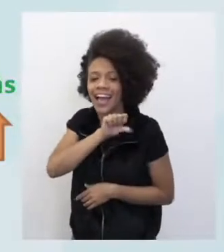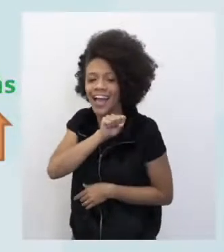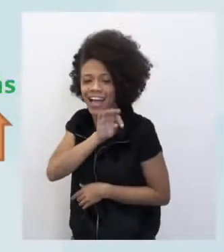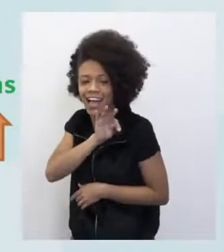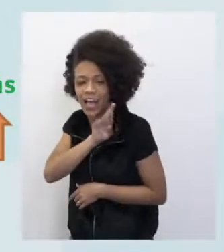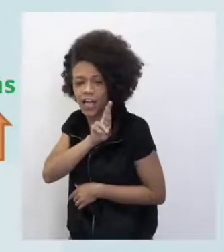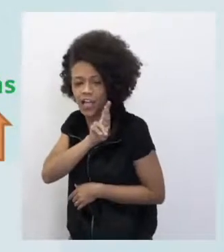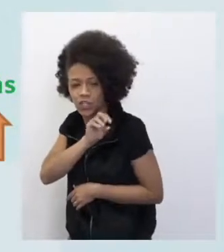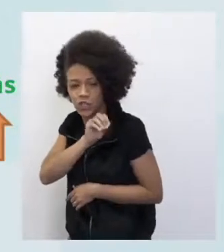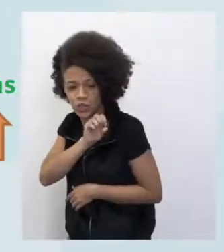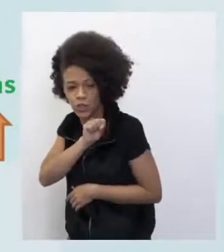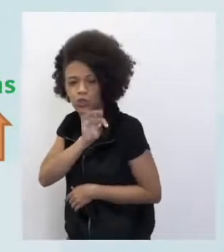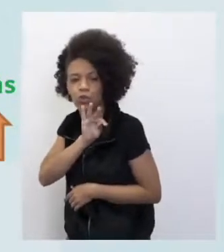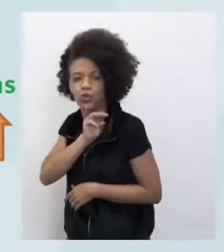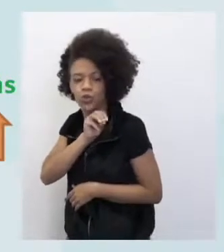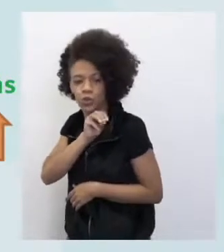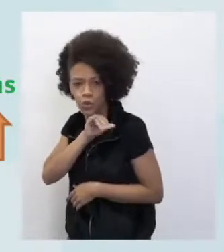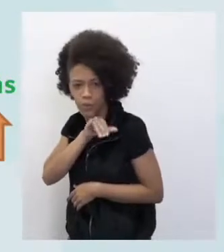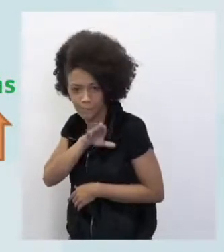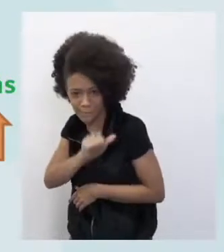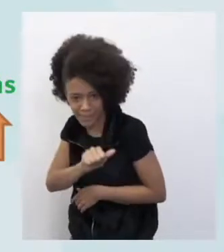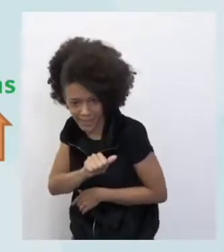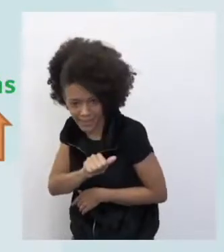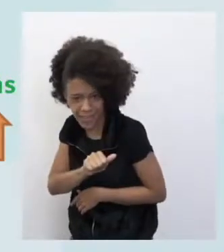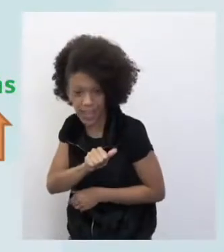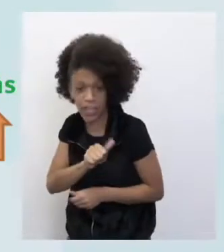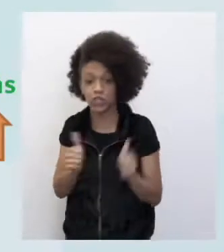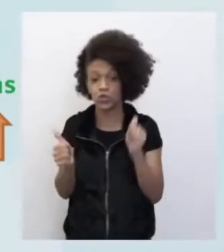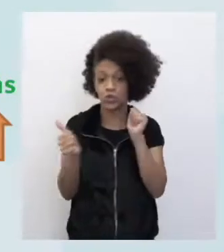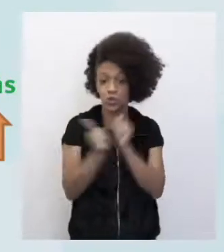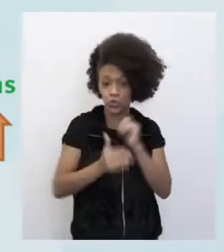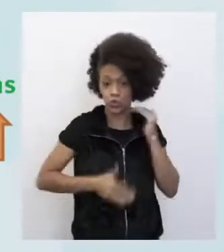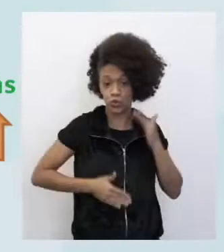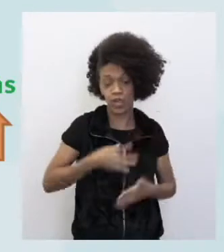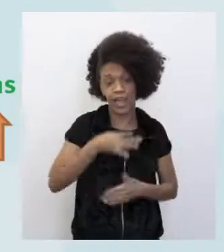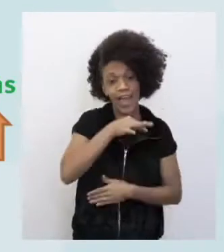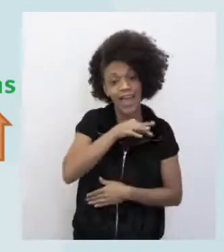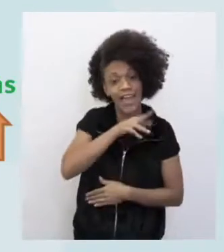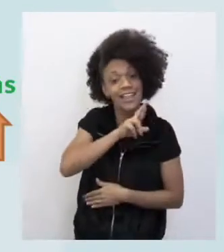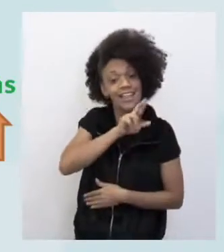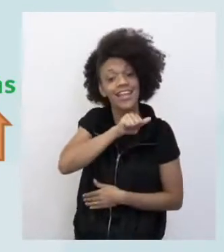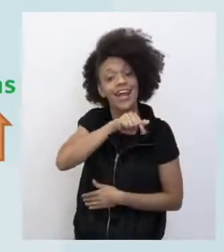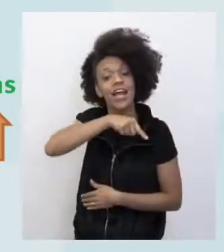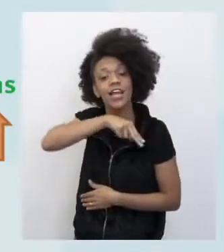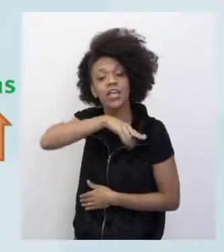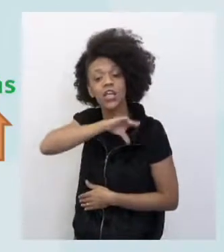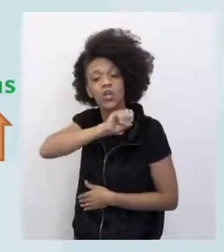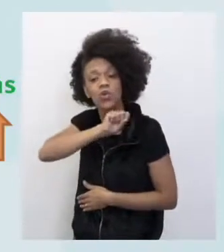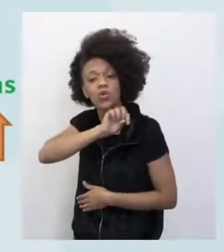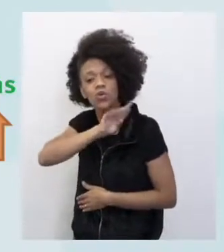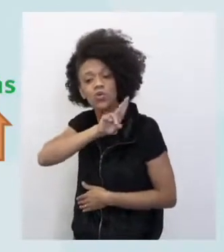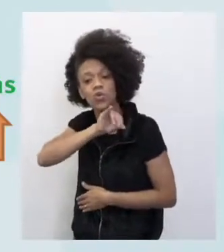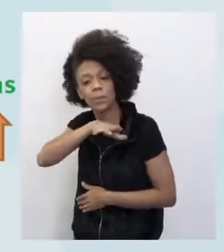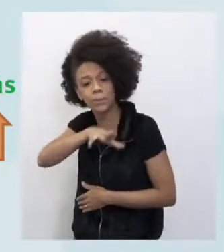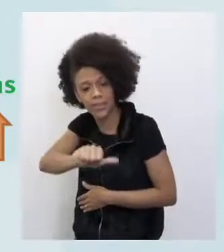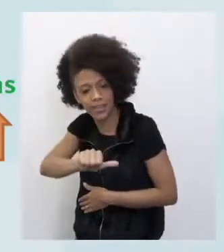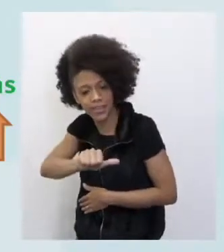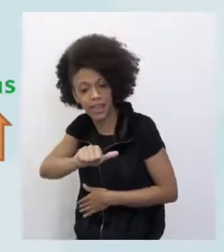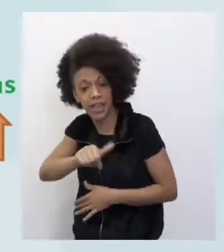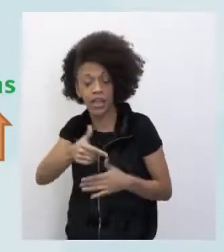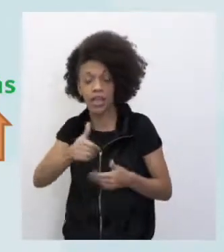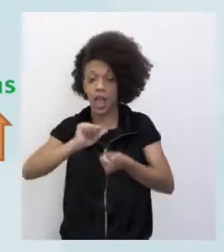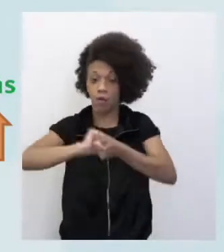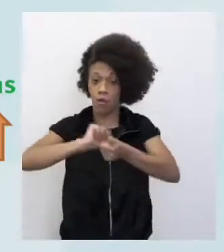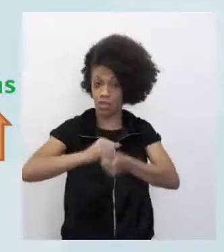Gastrostomia. Junto ao meu corpo tem a traqueostomia e a gastrostomia, as quais mantêm a minha qualidade